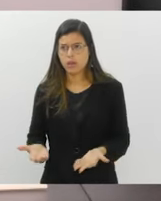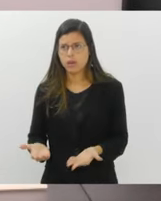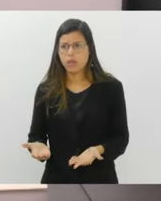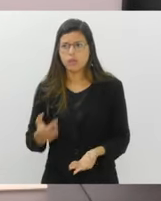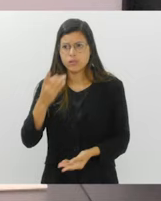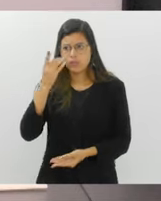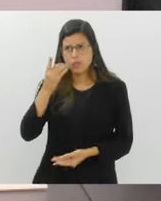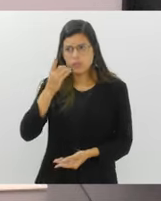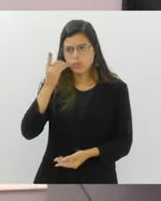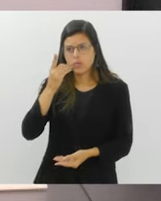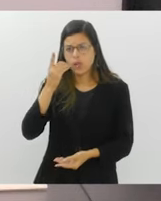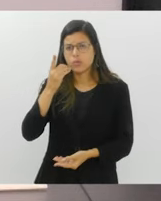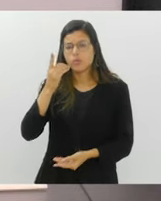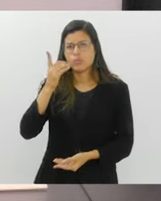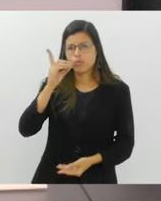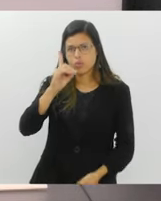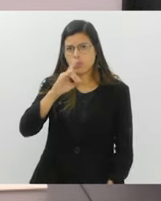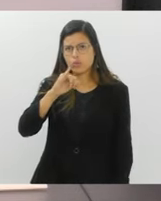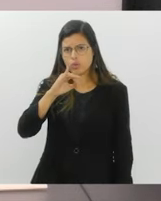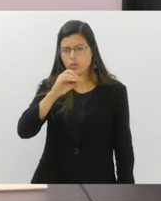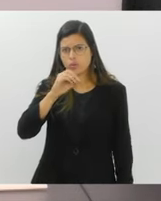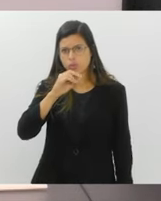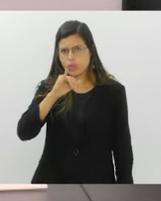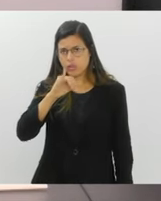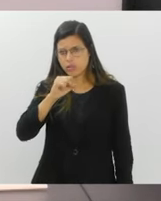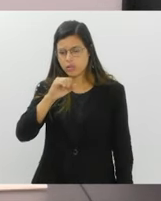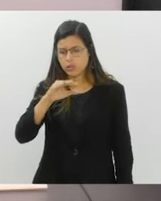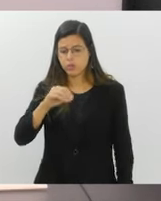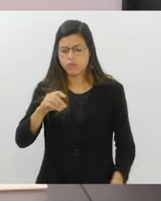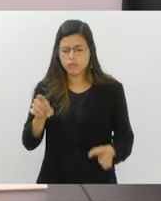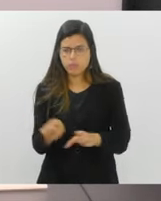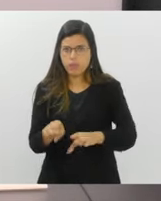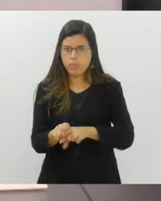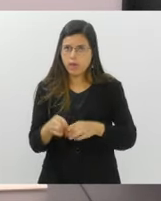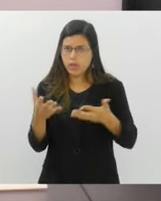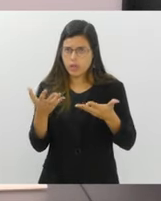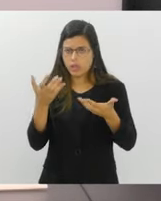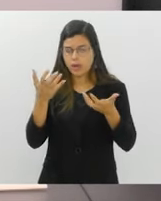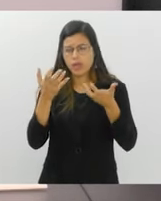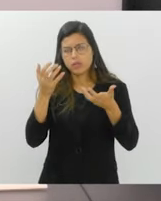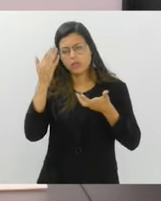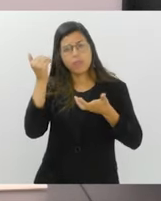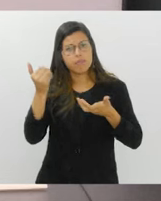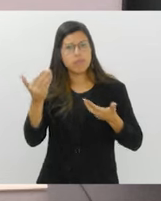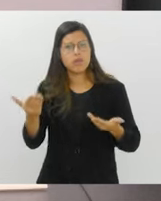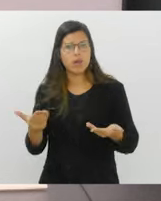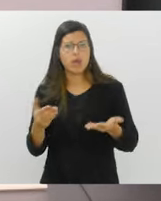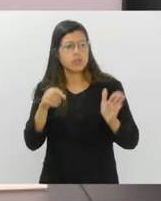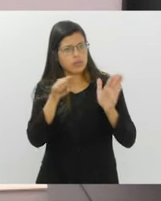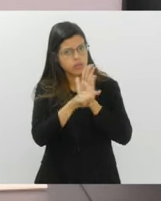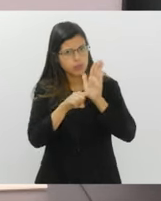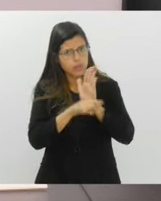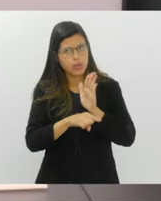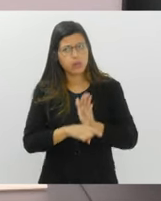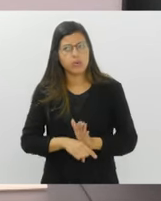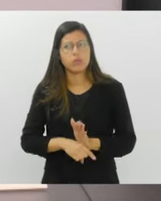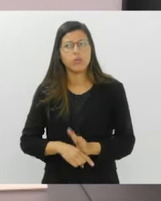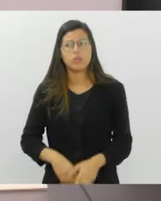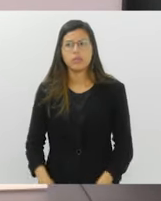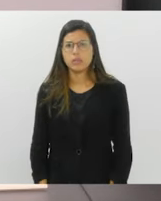deputado Dionísio quer saber, e é isso que os deputados querem saber. Então, é essas perguntas que eu trago para o senhor,